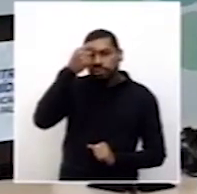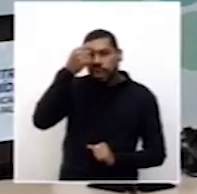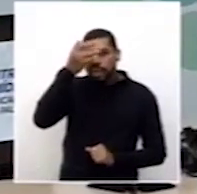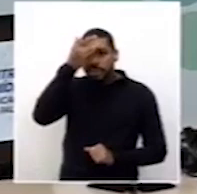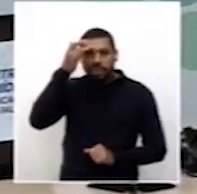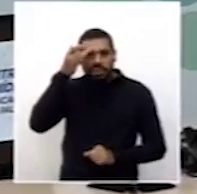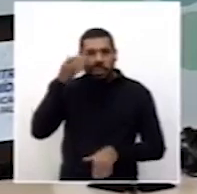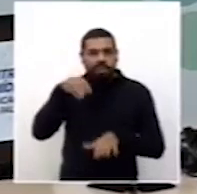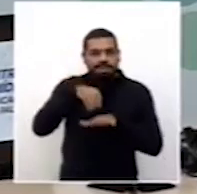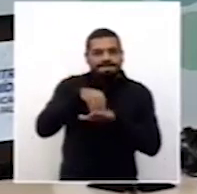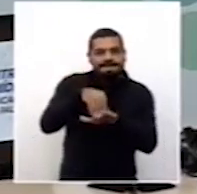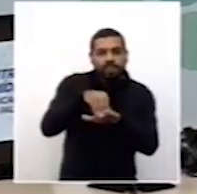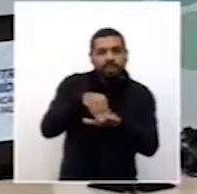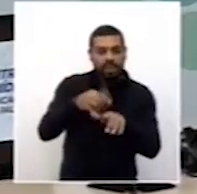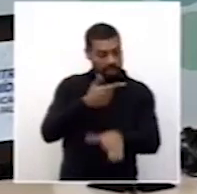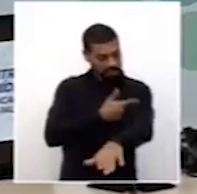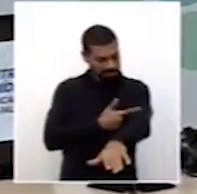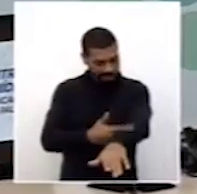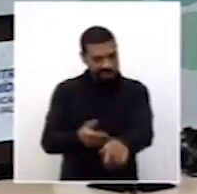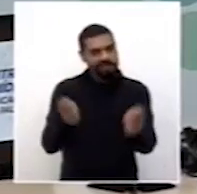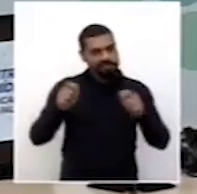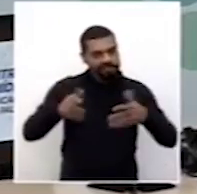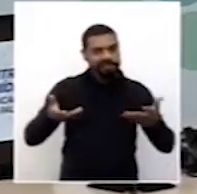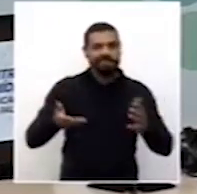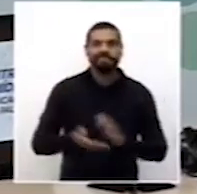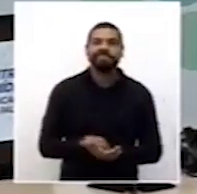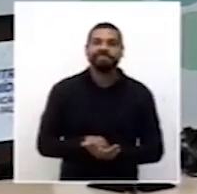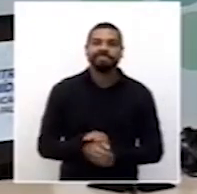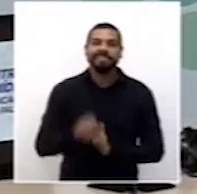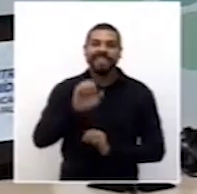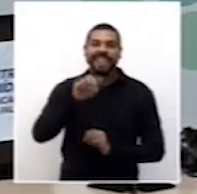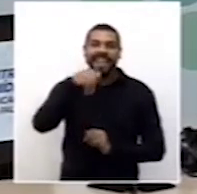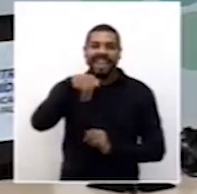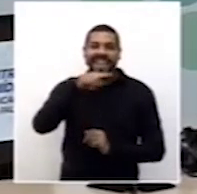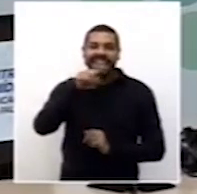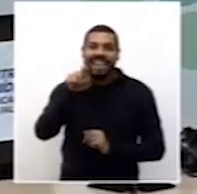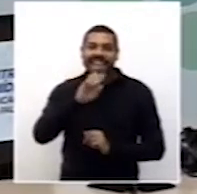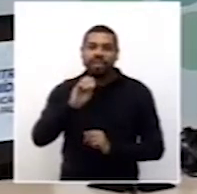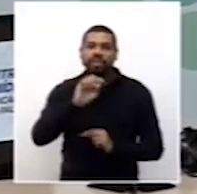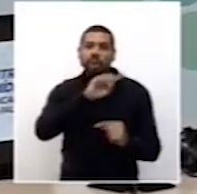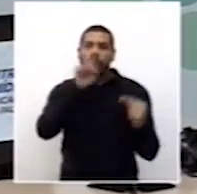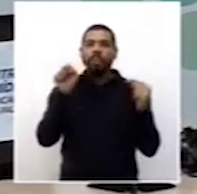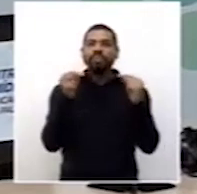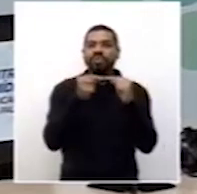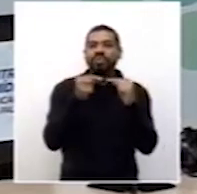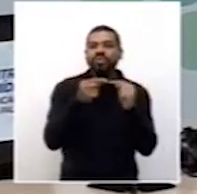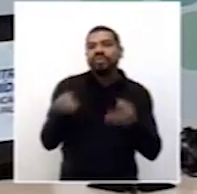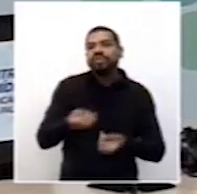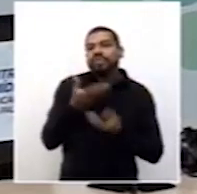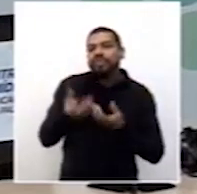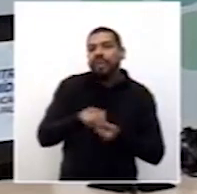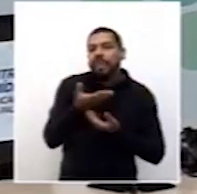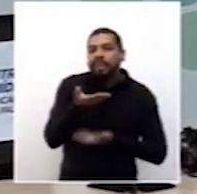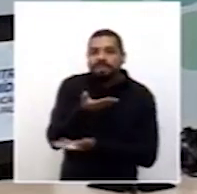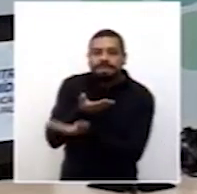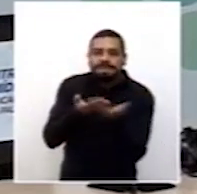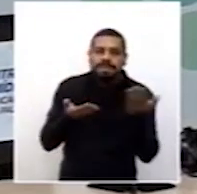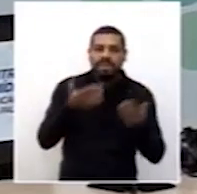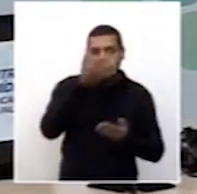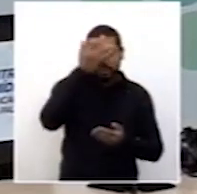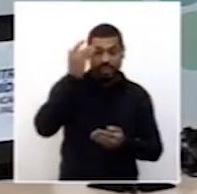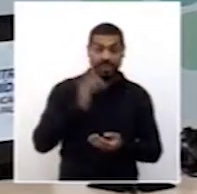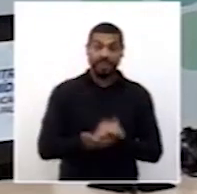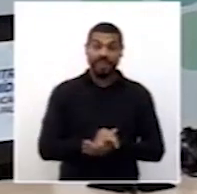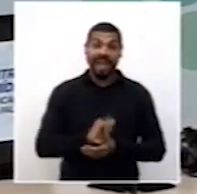passageiros a terem bons modos. Enzo, o objetivo é informar o leitor.